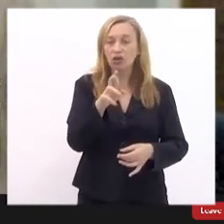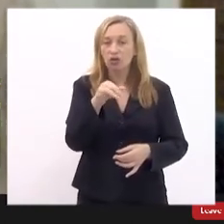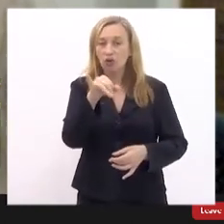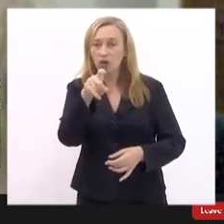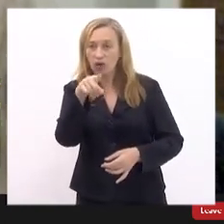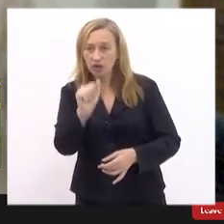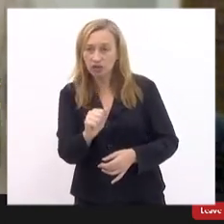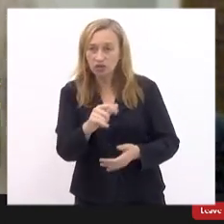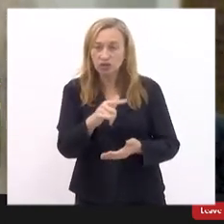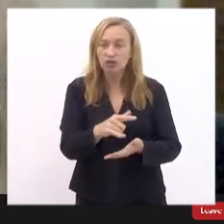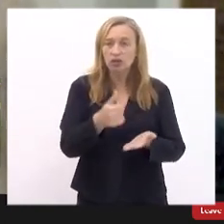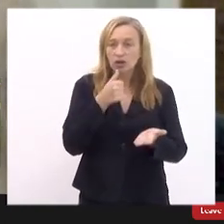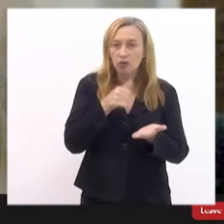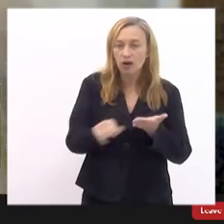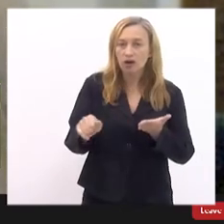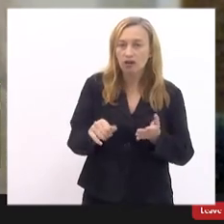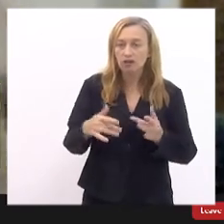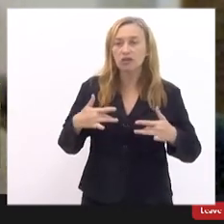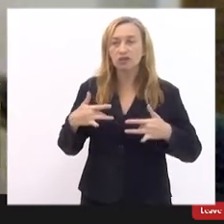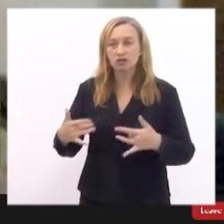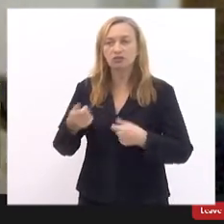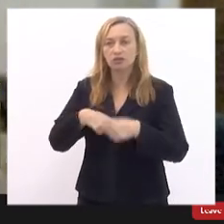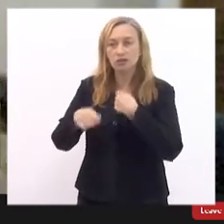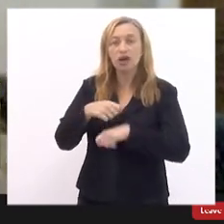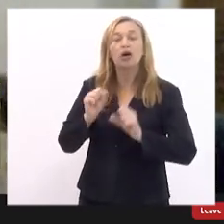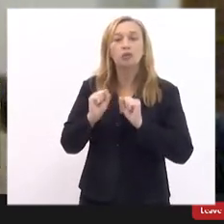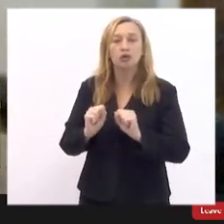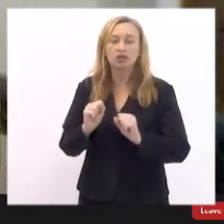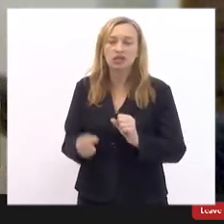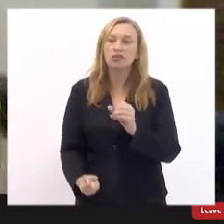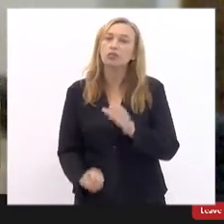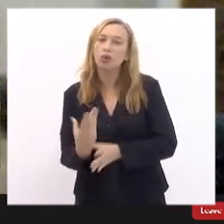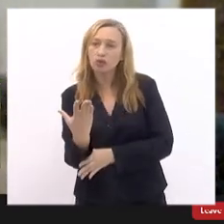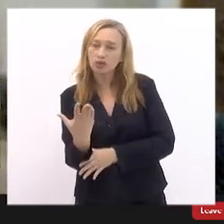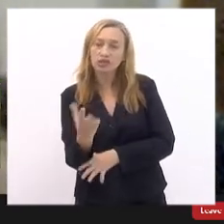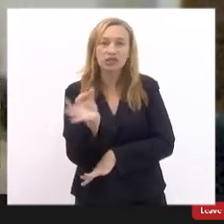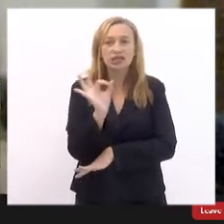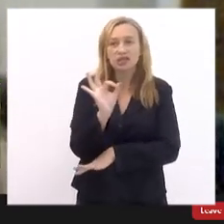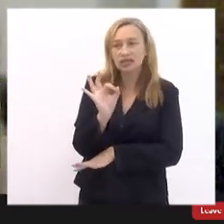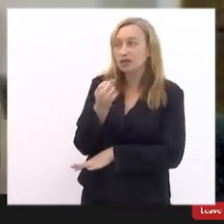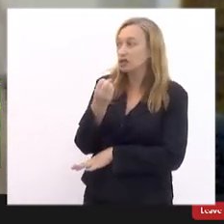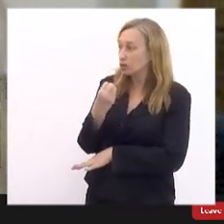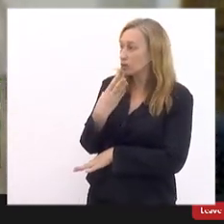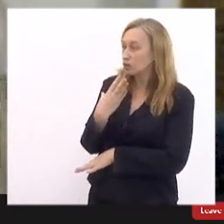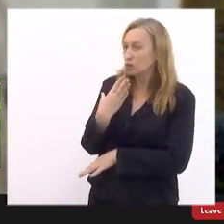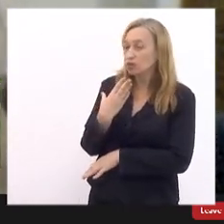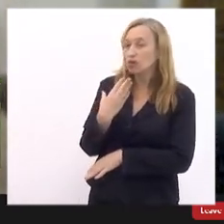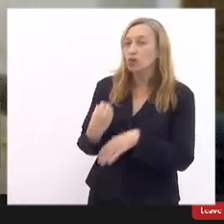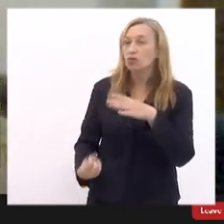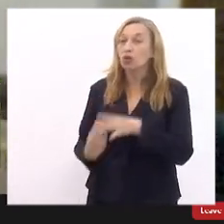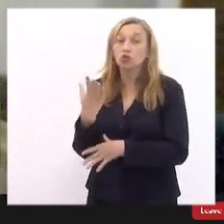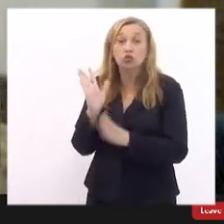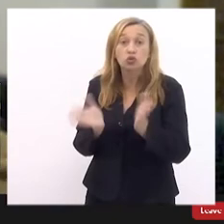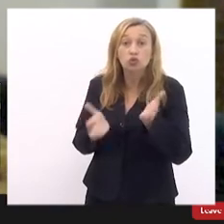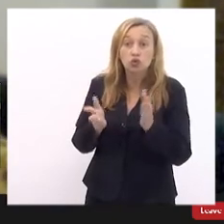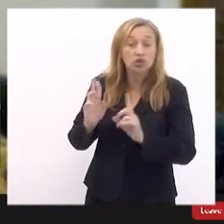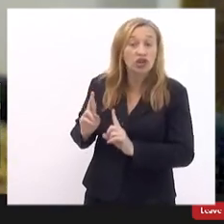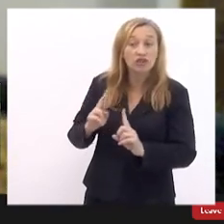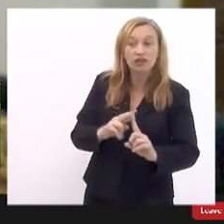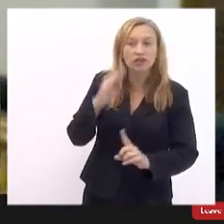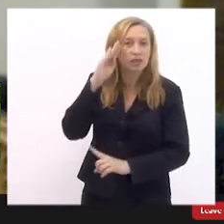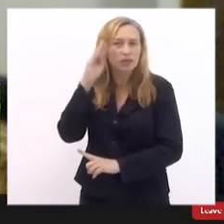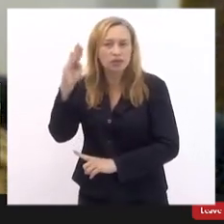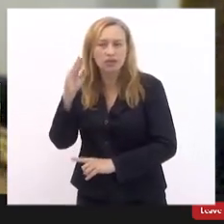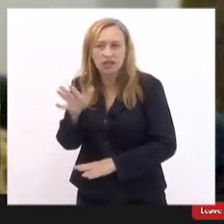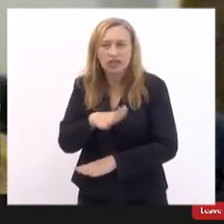carta de adesão ao Fórum de Economia Solidária, pudessem produzir e por incrível que pareça, produzem hoje, são referência principalmente